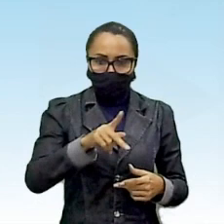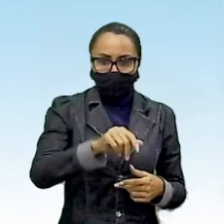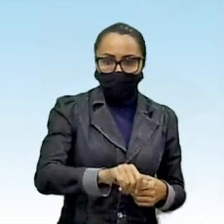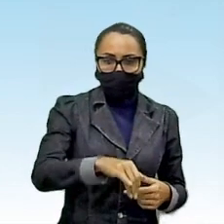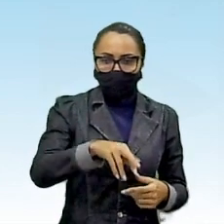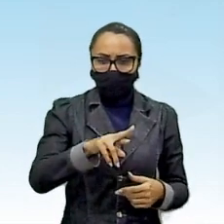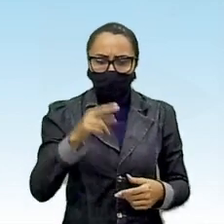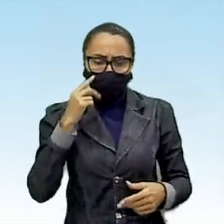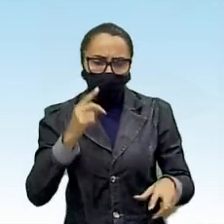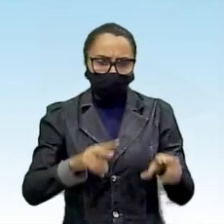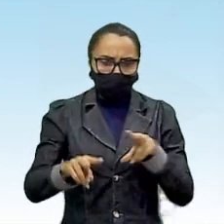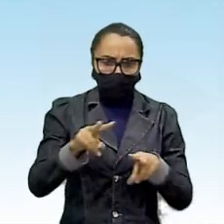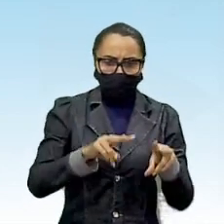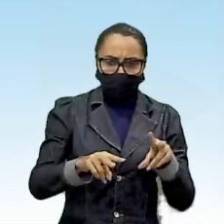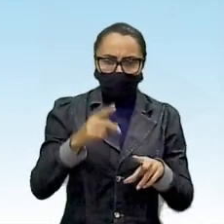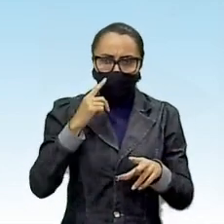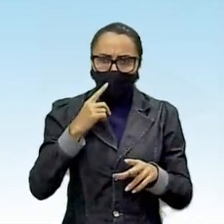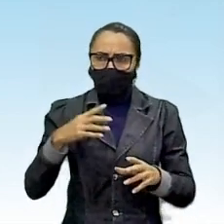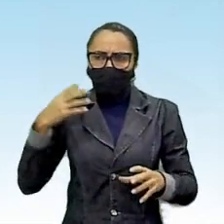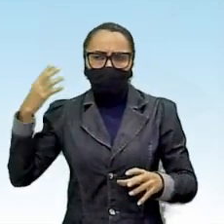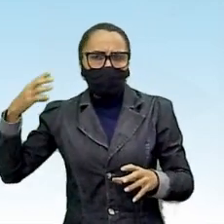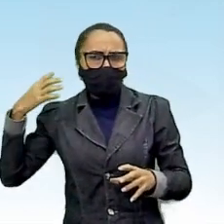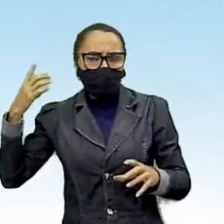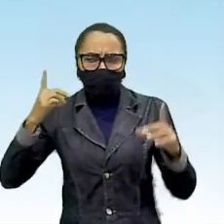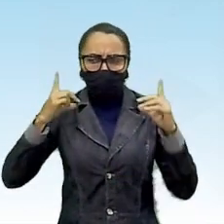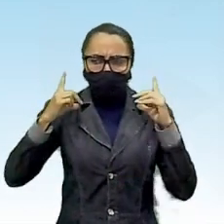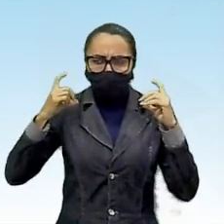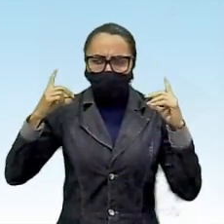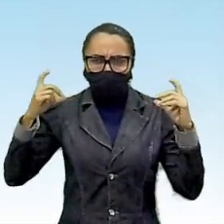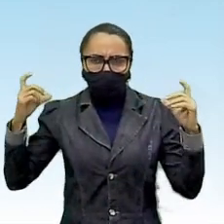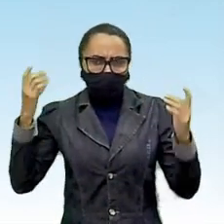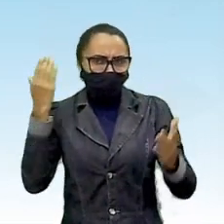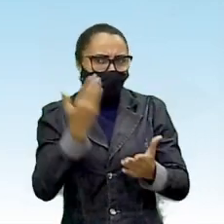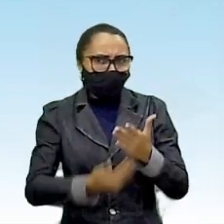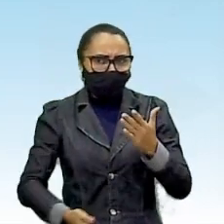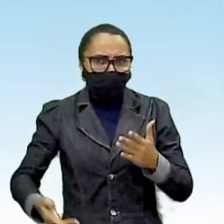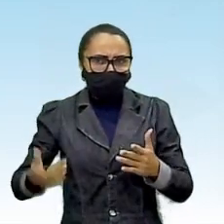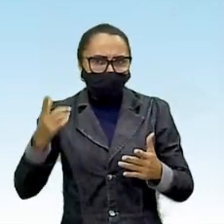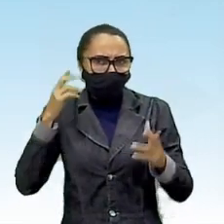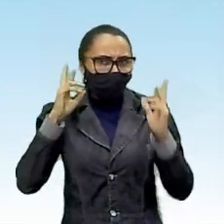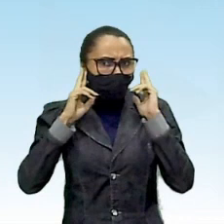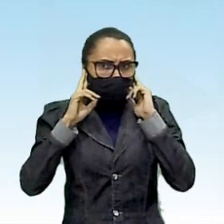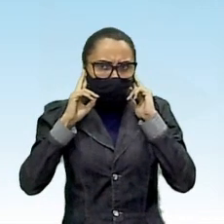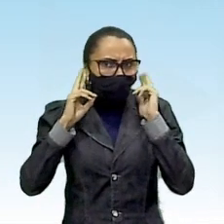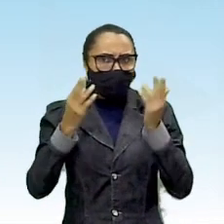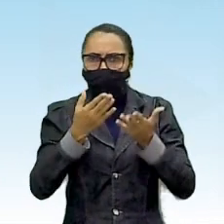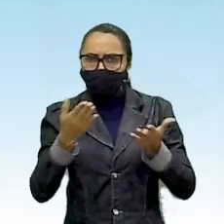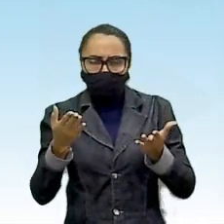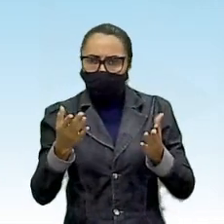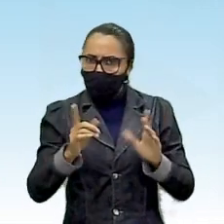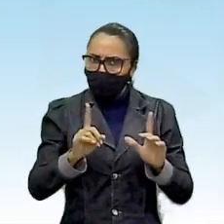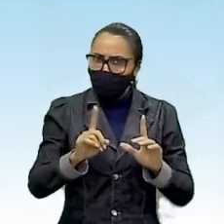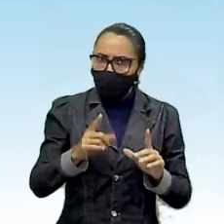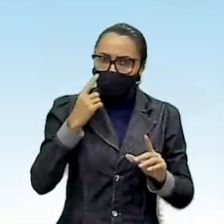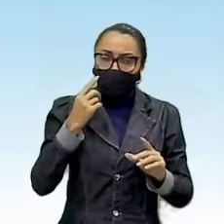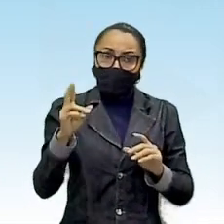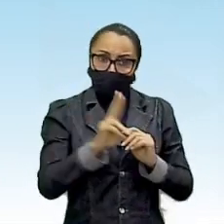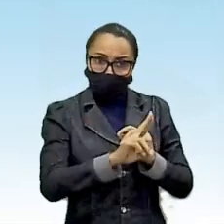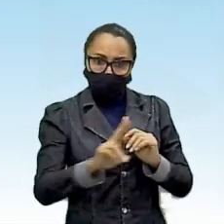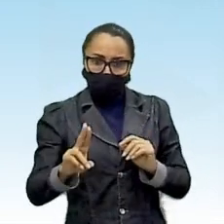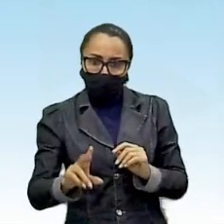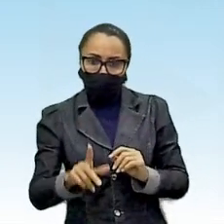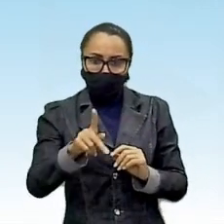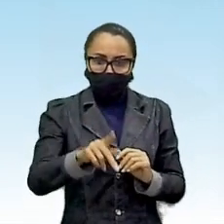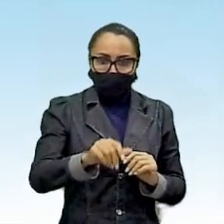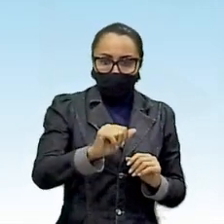foi verificado que nem todo ruído gera essa perda auditiva. Então, a nova nomenclatura é o PAIMPSE,